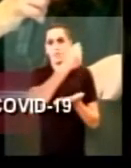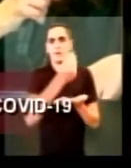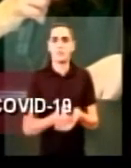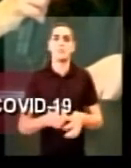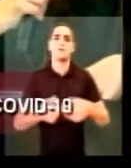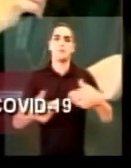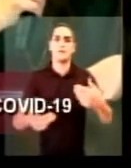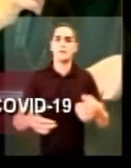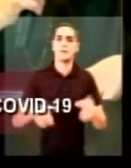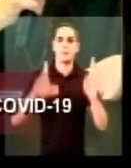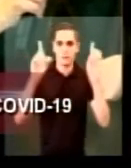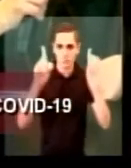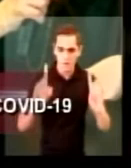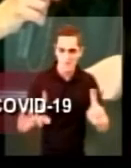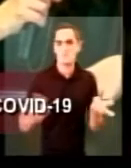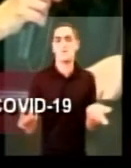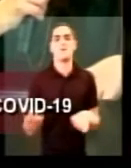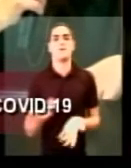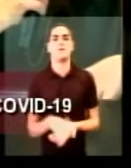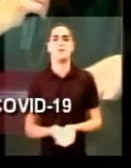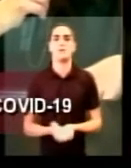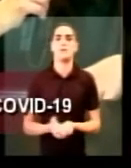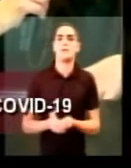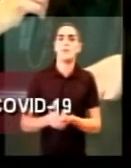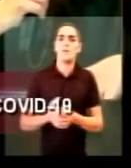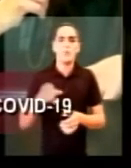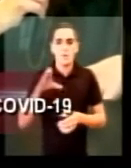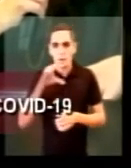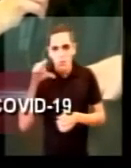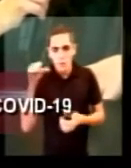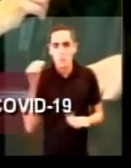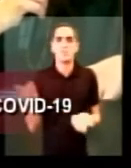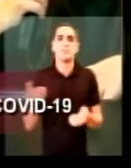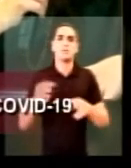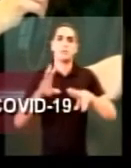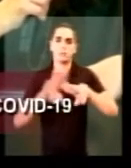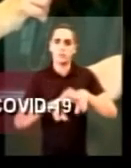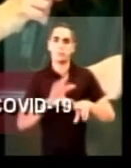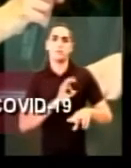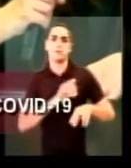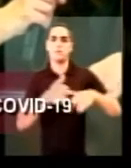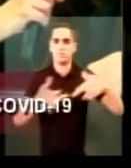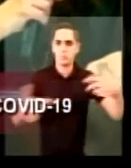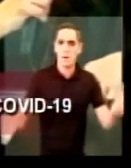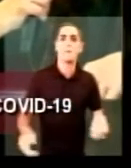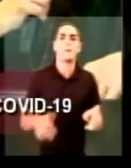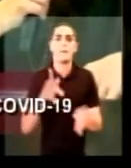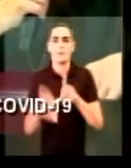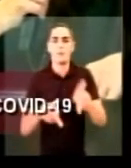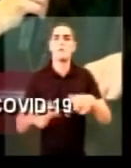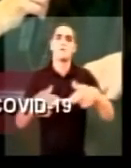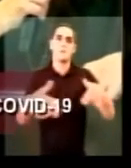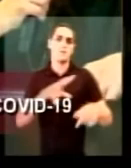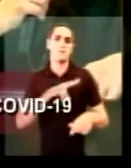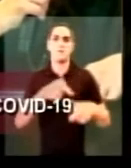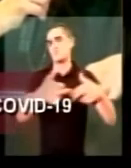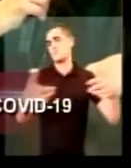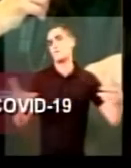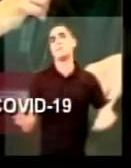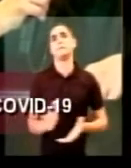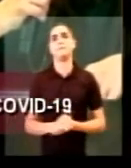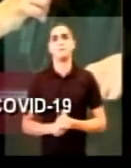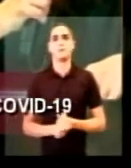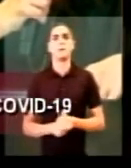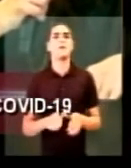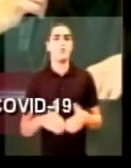de liberdade e outros grupos. O Ministério já colocou, né, que dentro da programação de